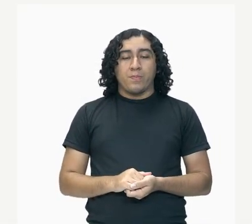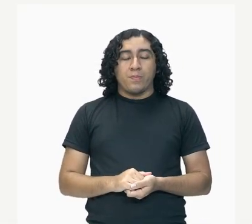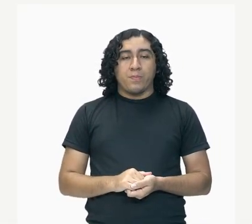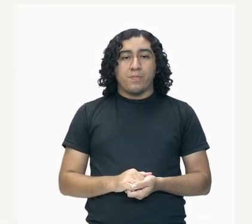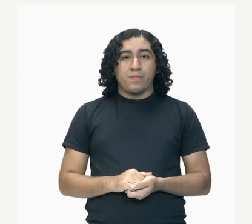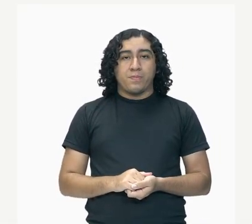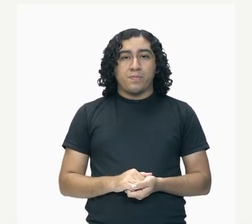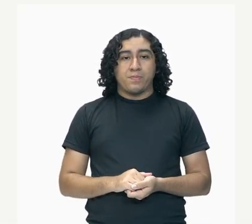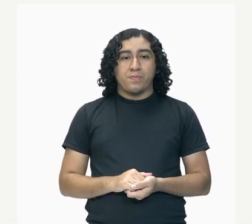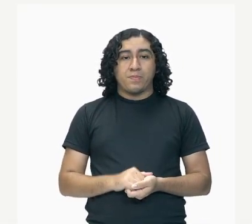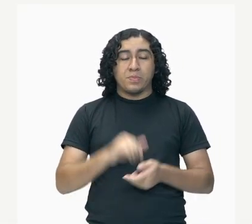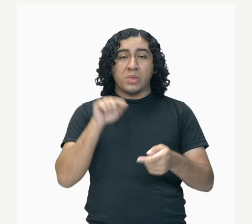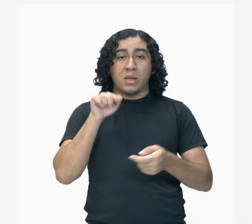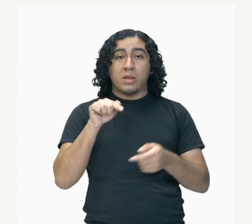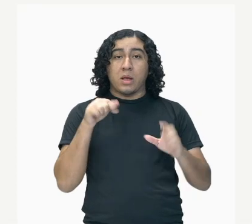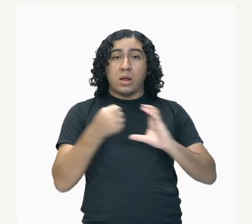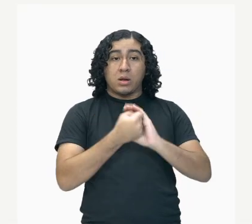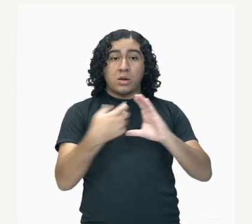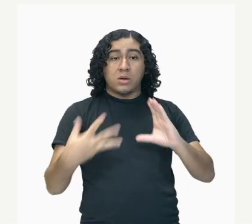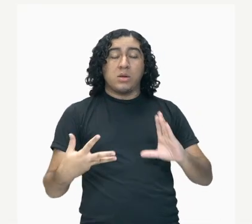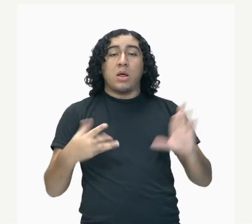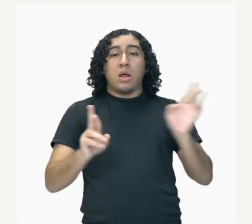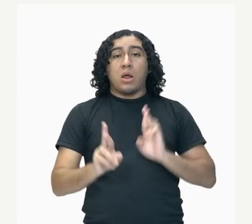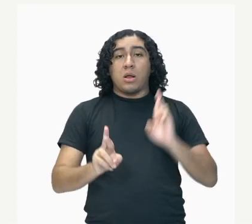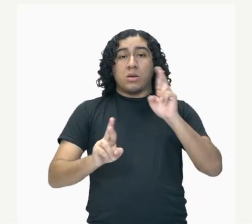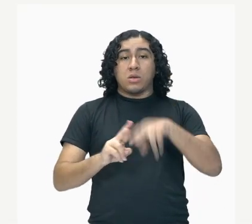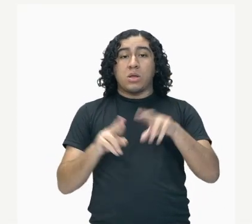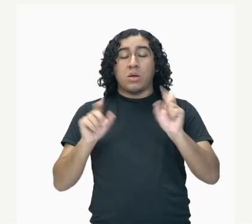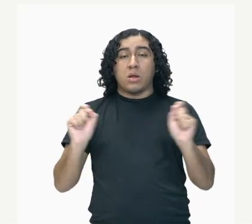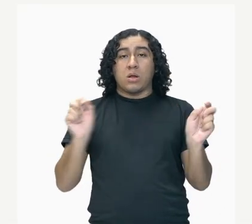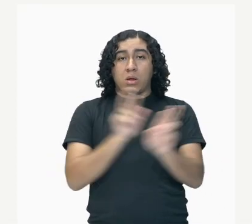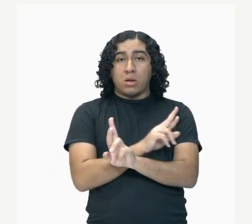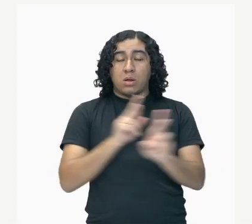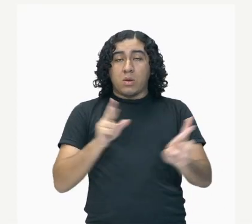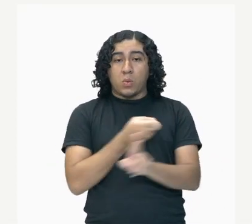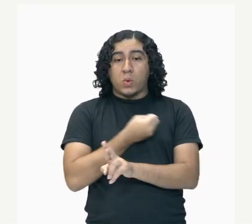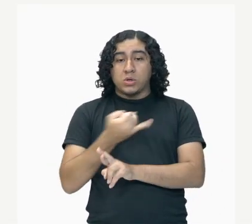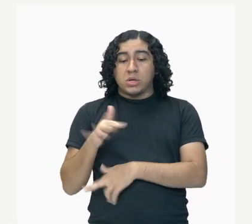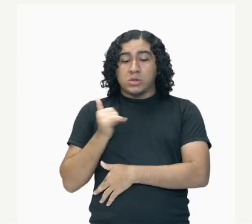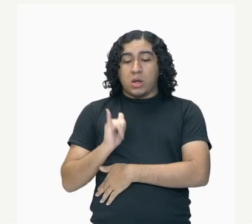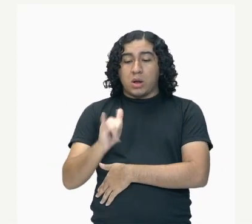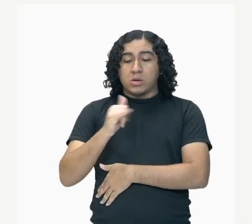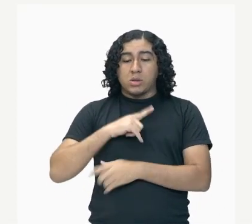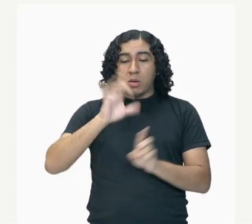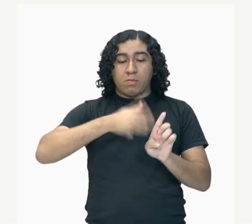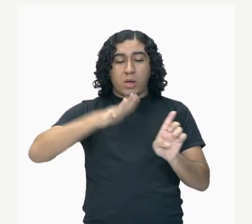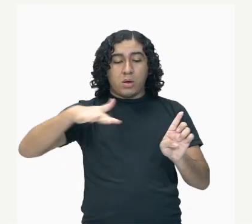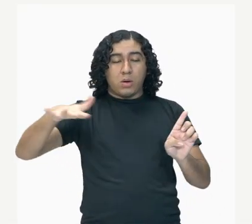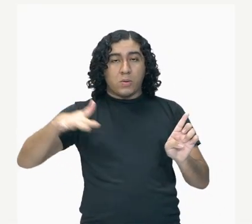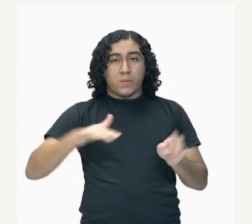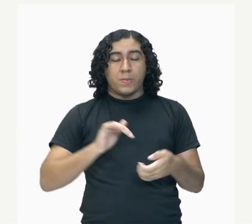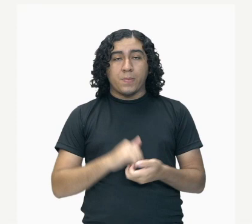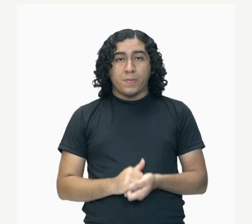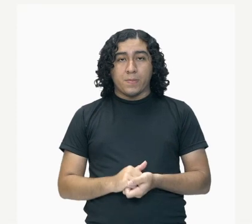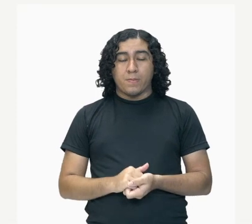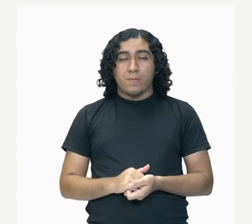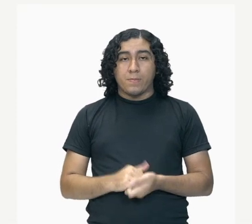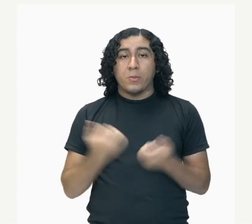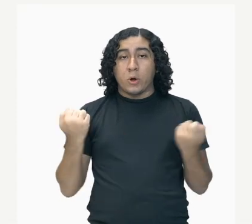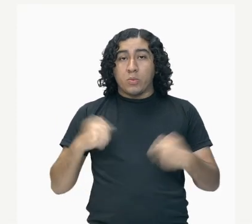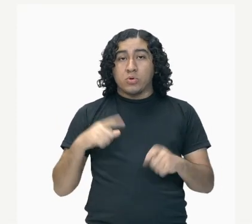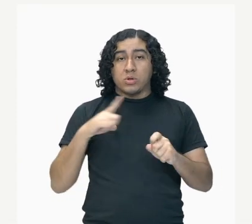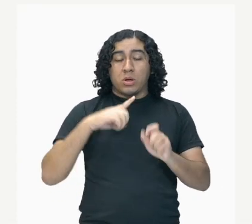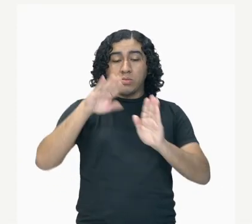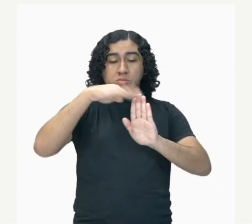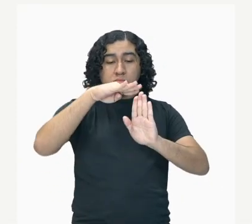qualidade aí está relacionada com a quantidade de energia transportada pelo som e que permite classificar